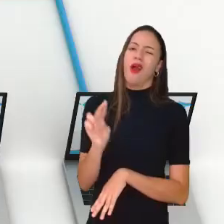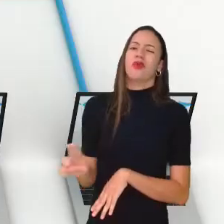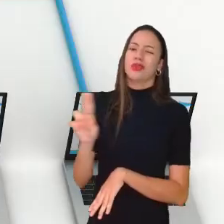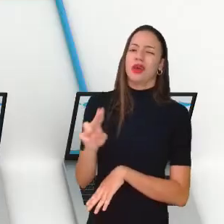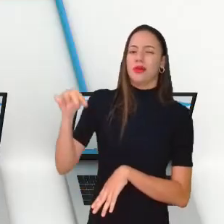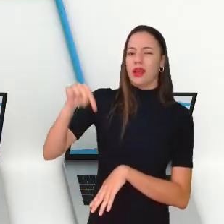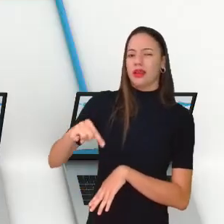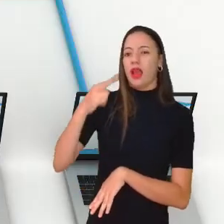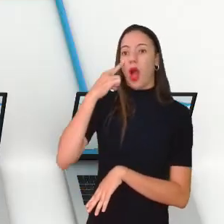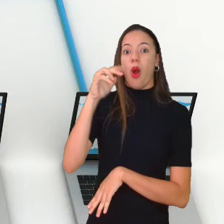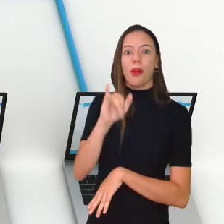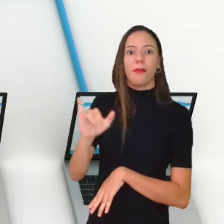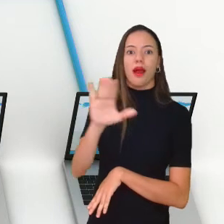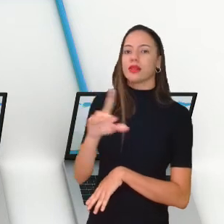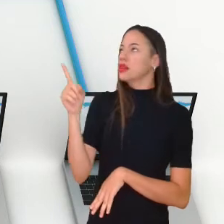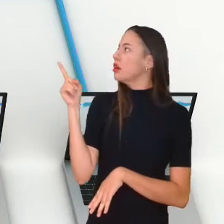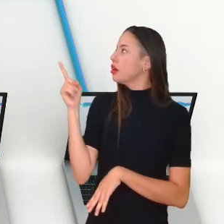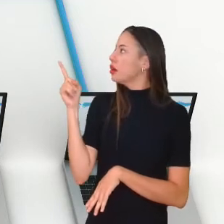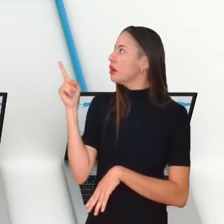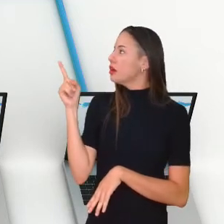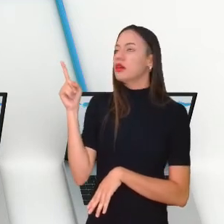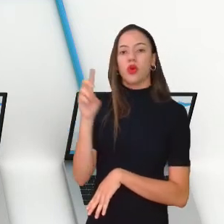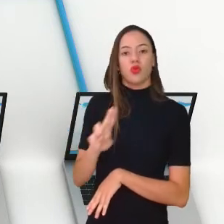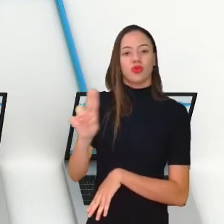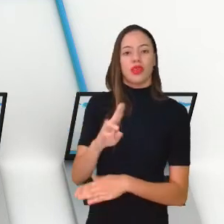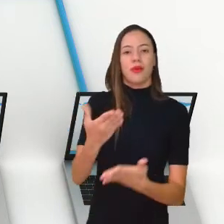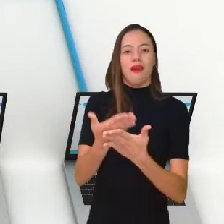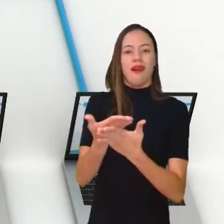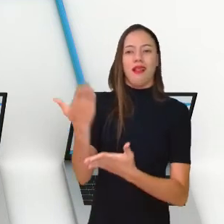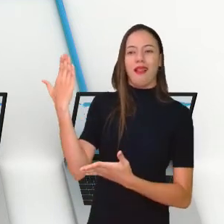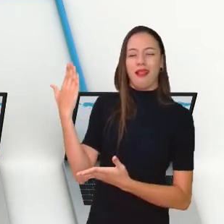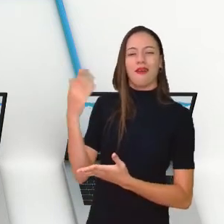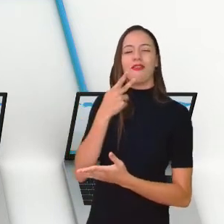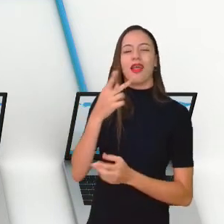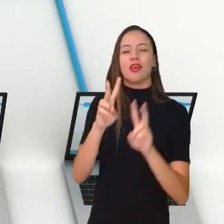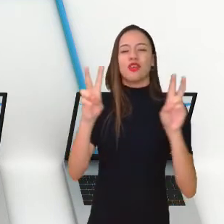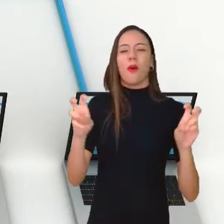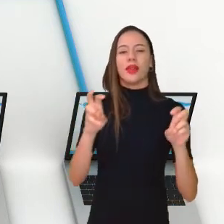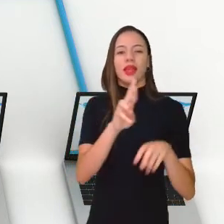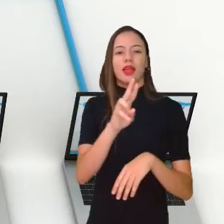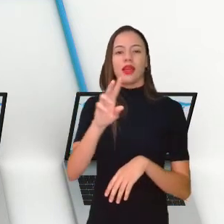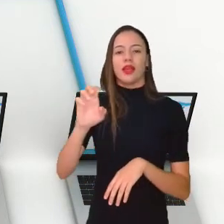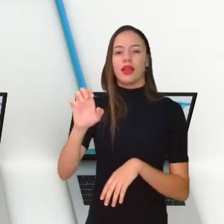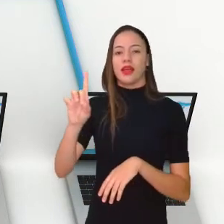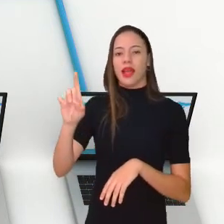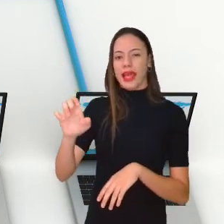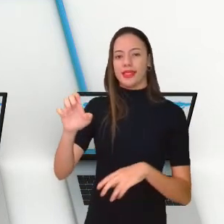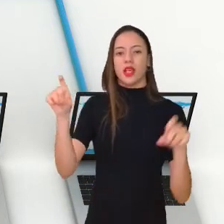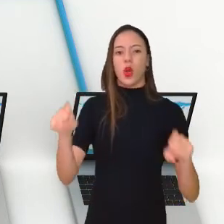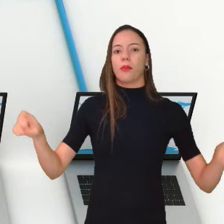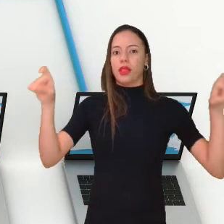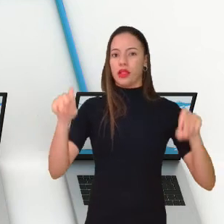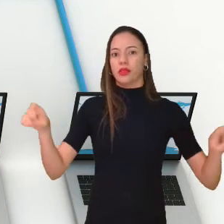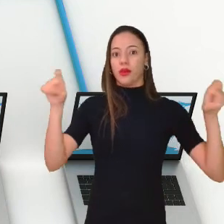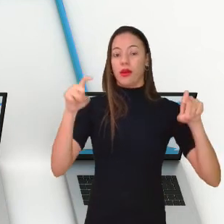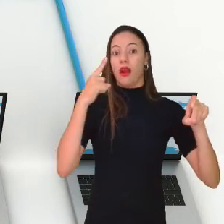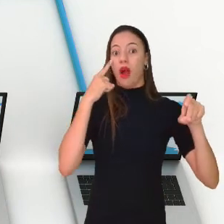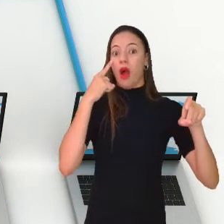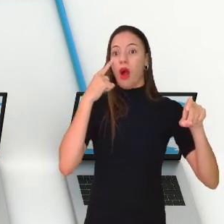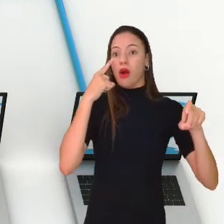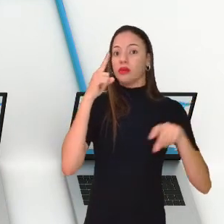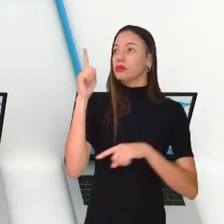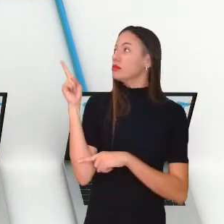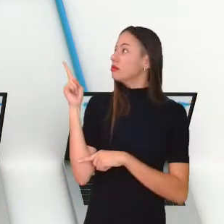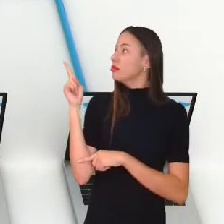já foi utilizada em outra aula quando a gente estava falando de rede de computadores, né? Então, é basicamente isso. O que está lá em cima do seu